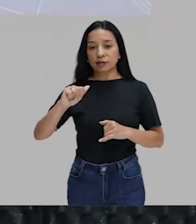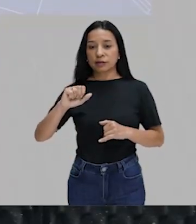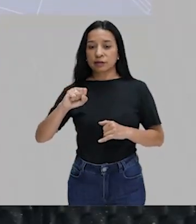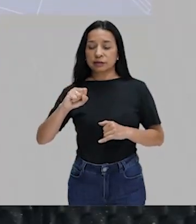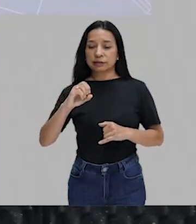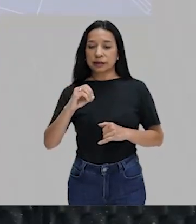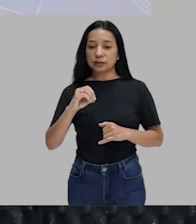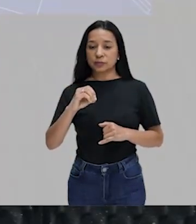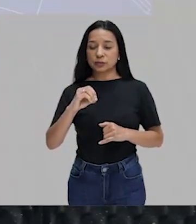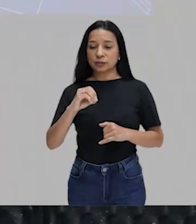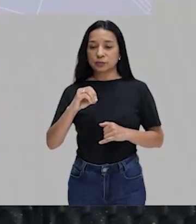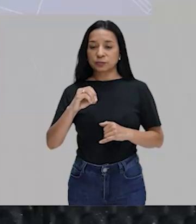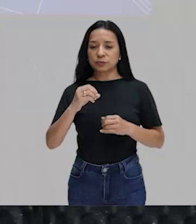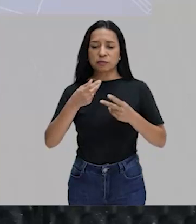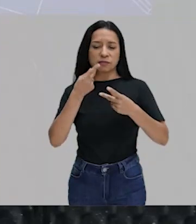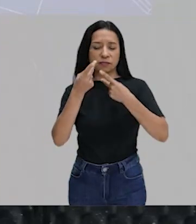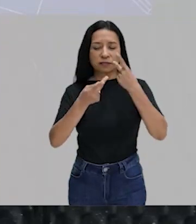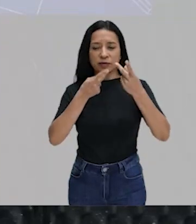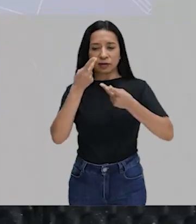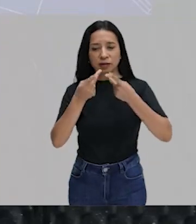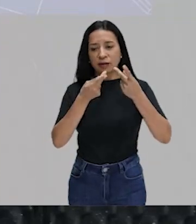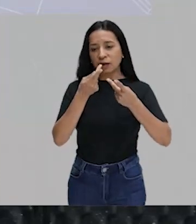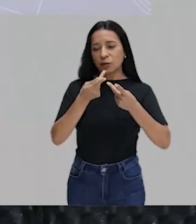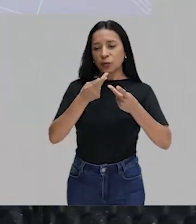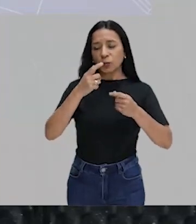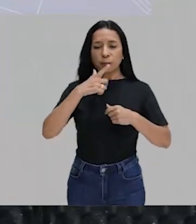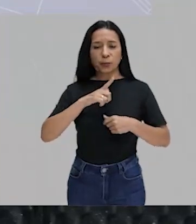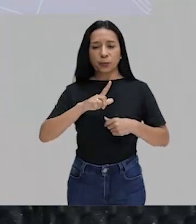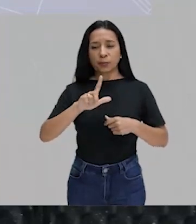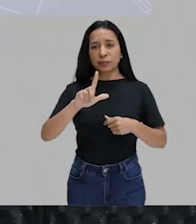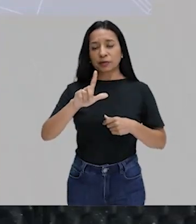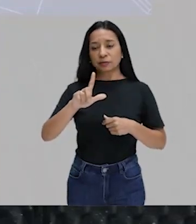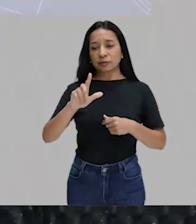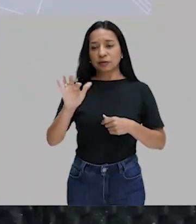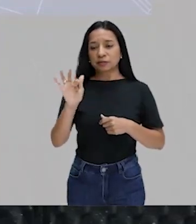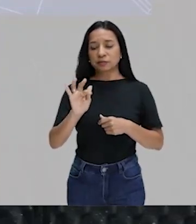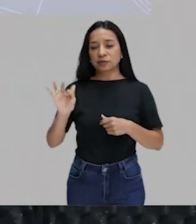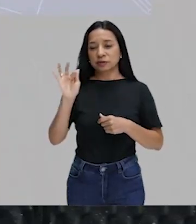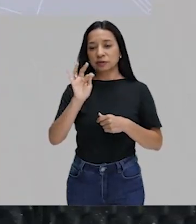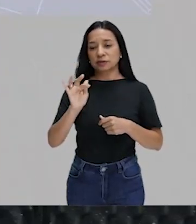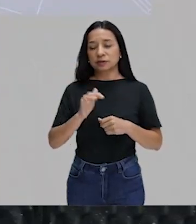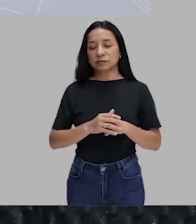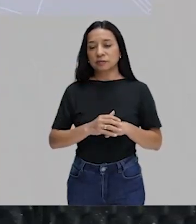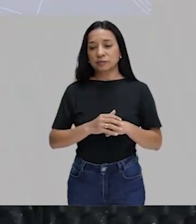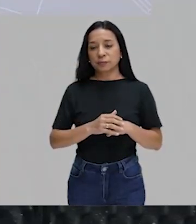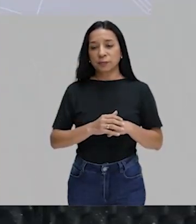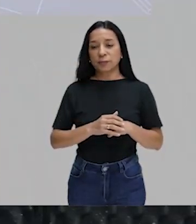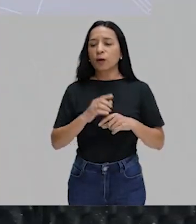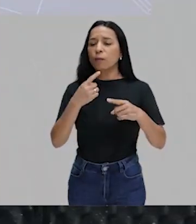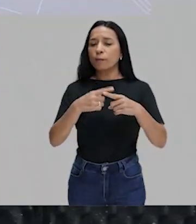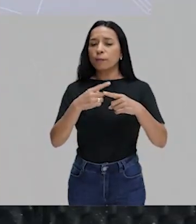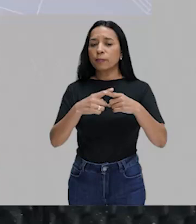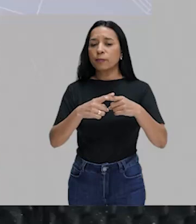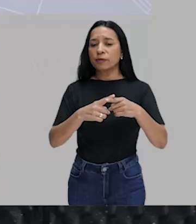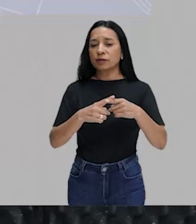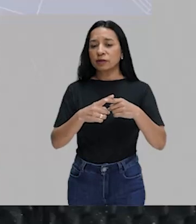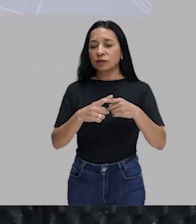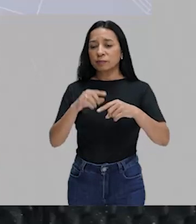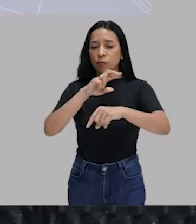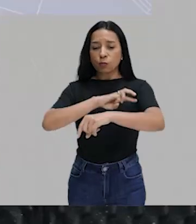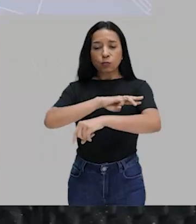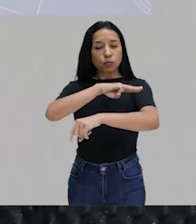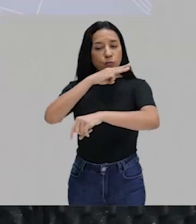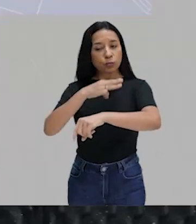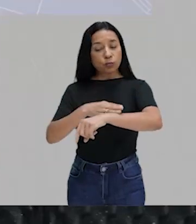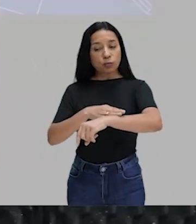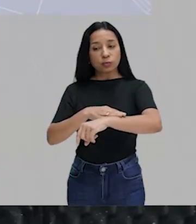falando uma linguagem francesa. Parnaso contemporâneo. Nós já sabemos por que Parnaso, por causa do monte lá,